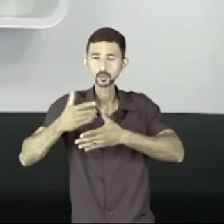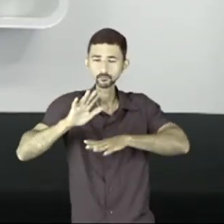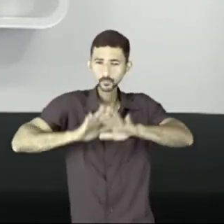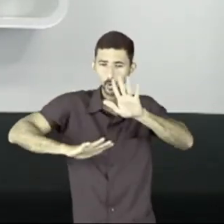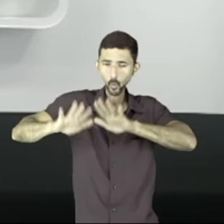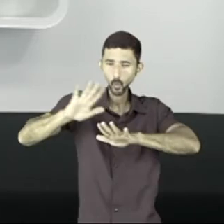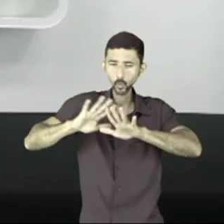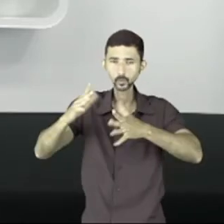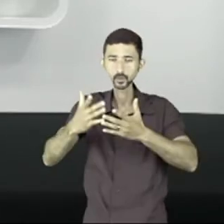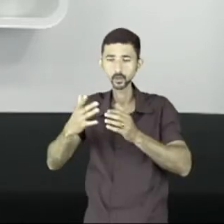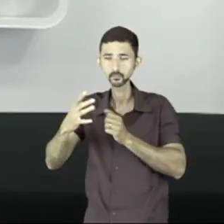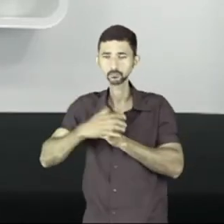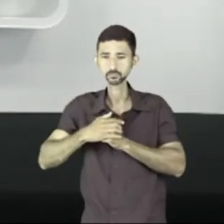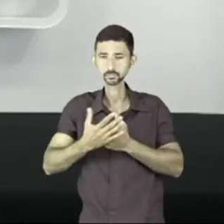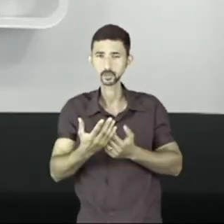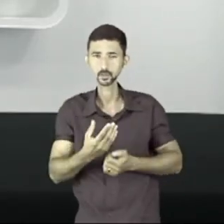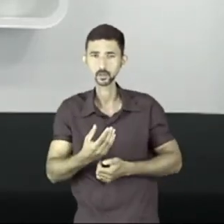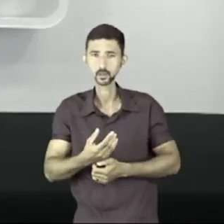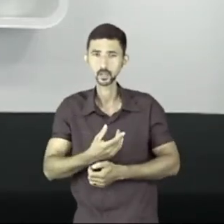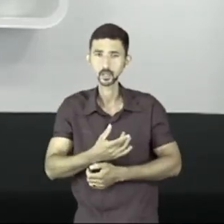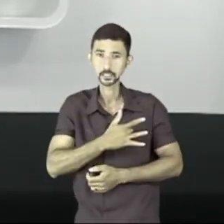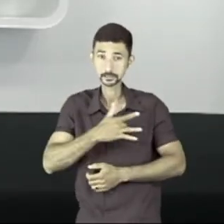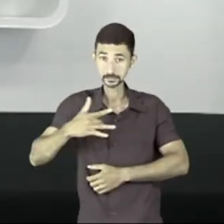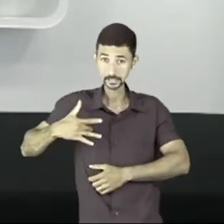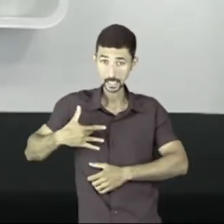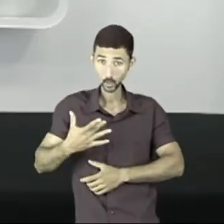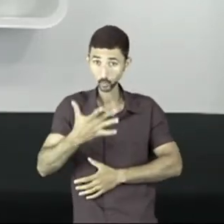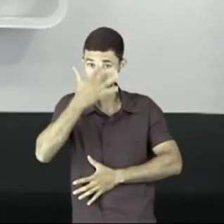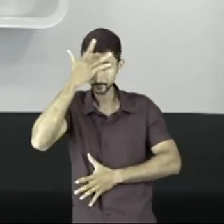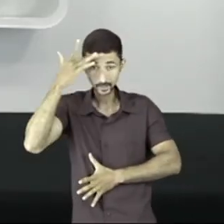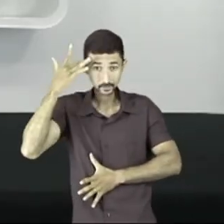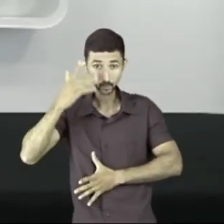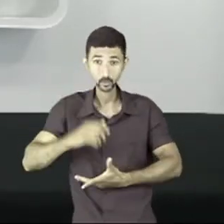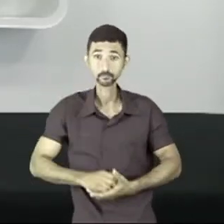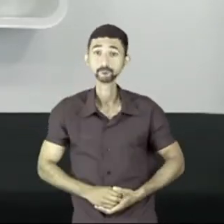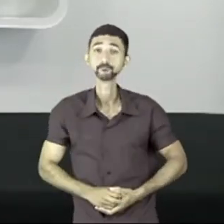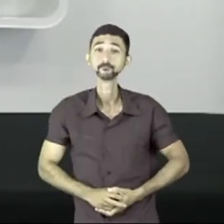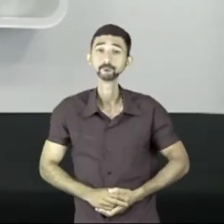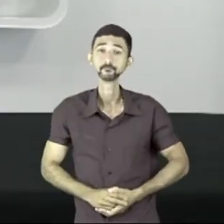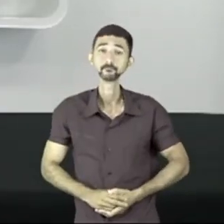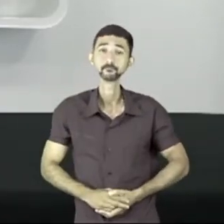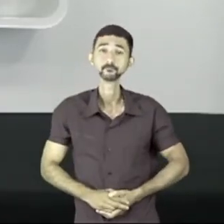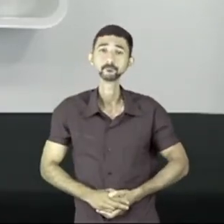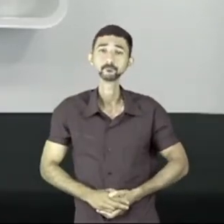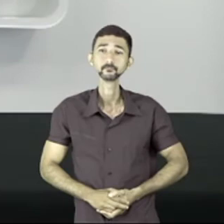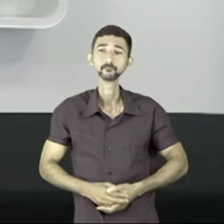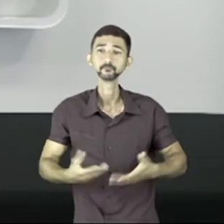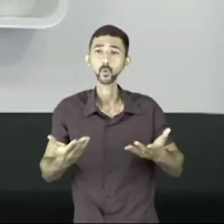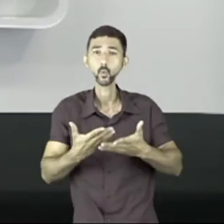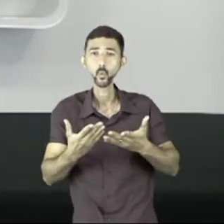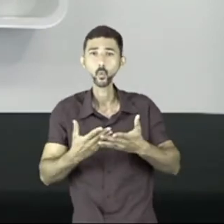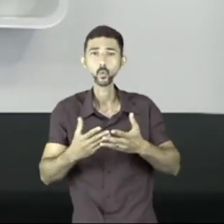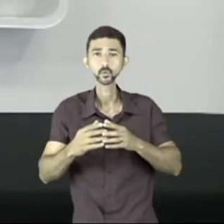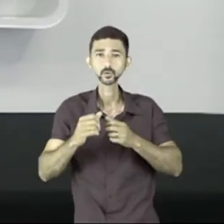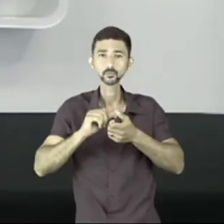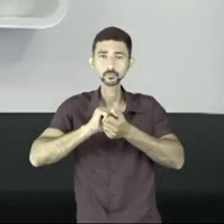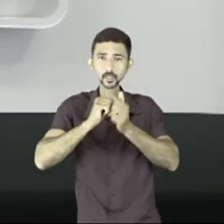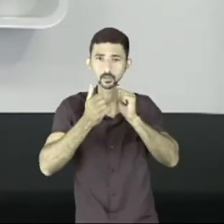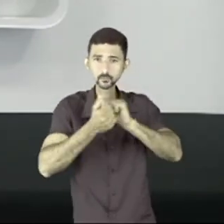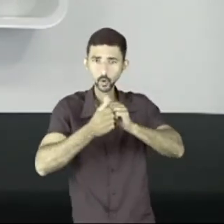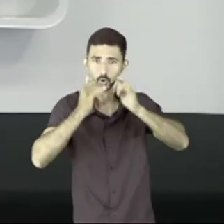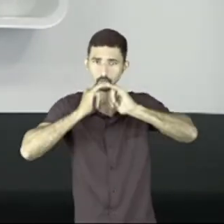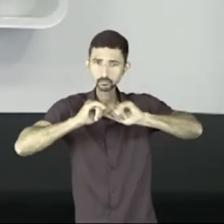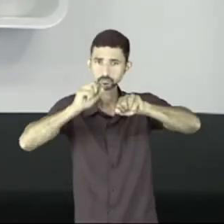preservar a integridade dos seus lutadores. Tá? Então, hoje em dia, a esgrima é um esporte